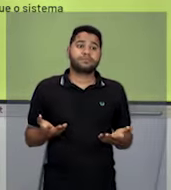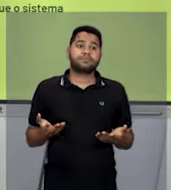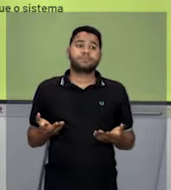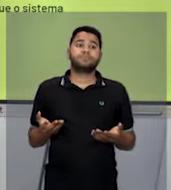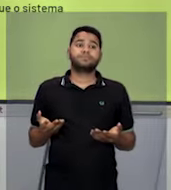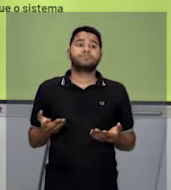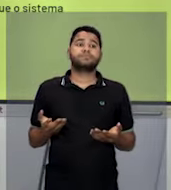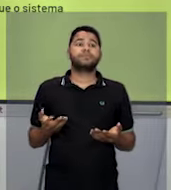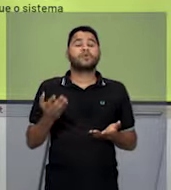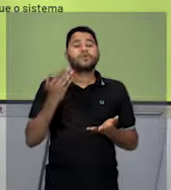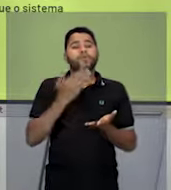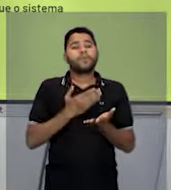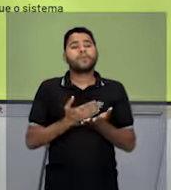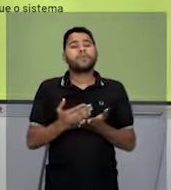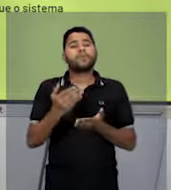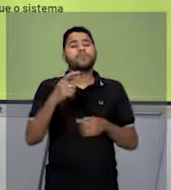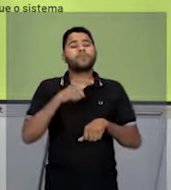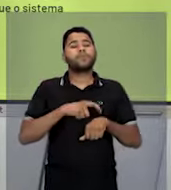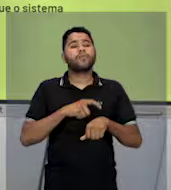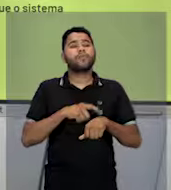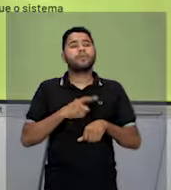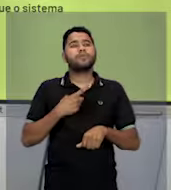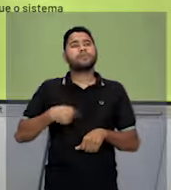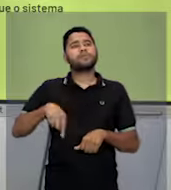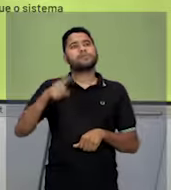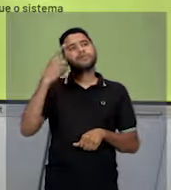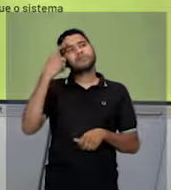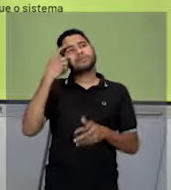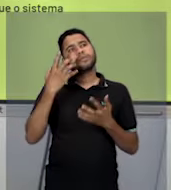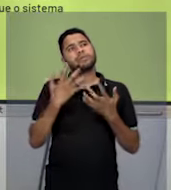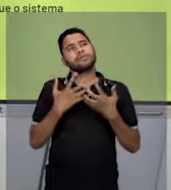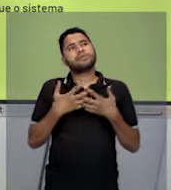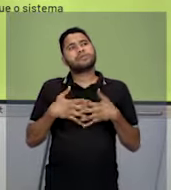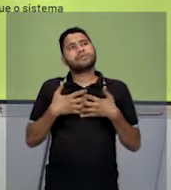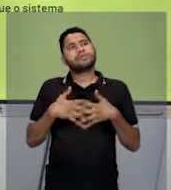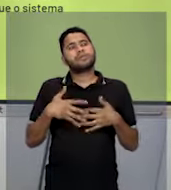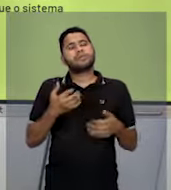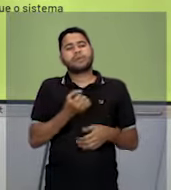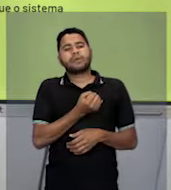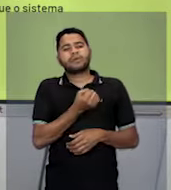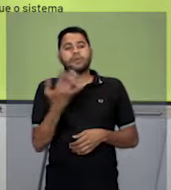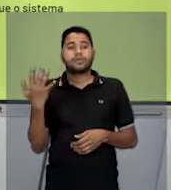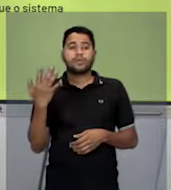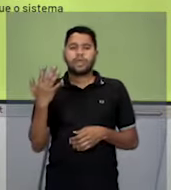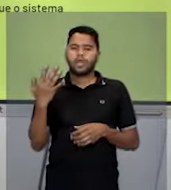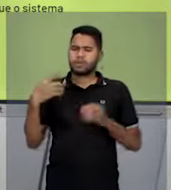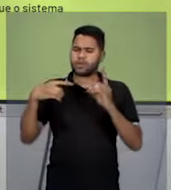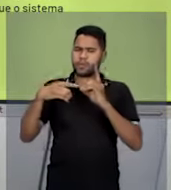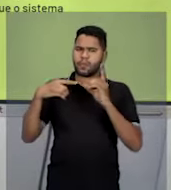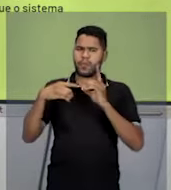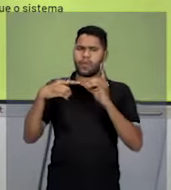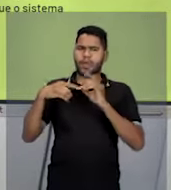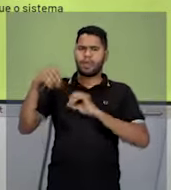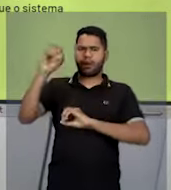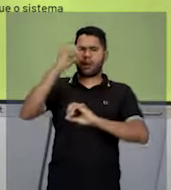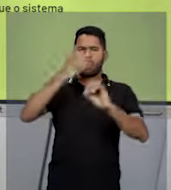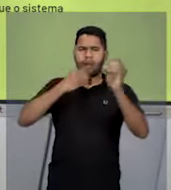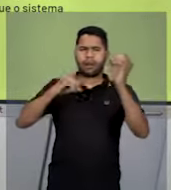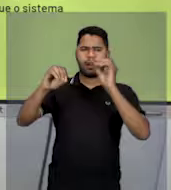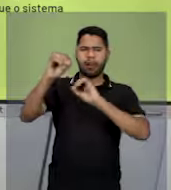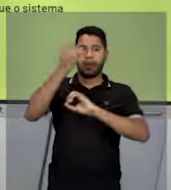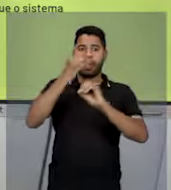a gente entra naquele momento em que nós pensamos na quantidade de moléculas. Quando eu